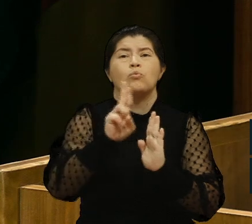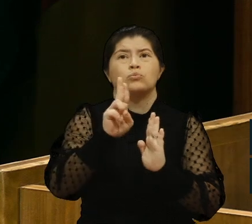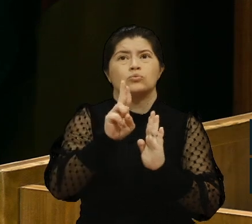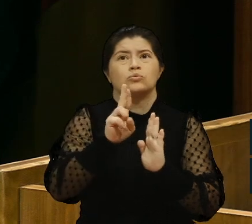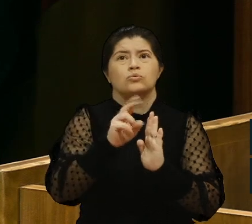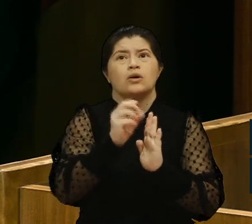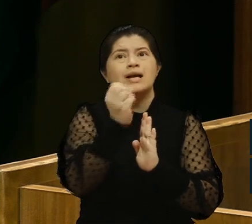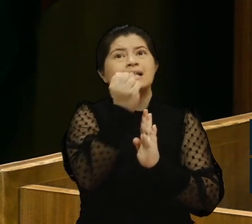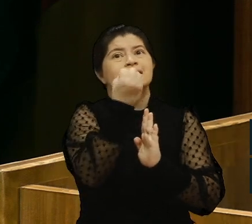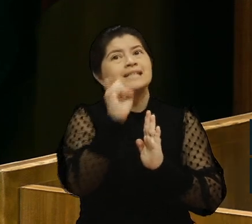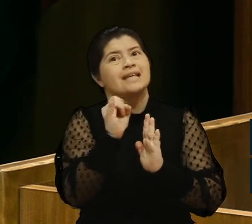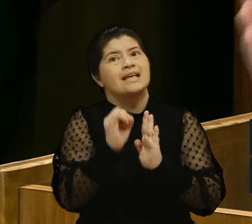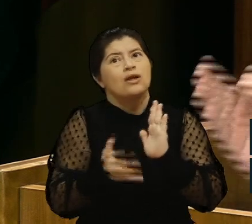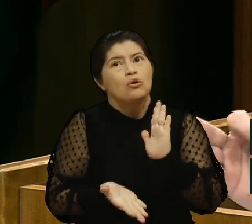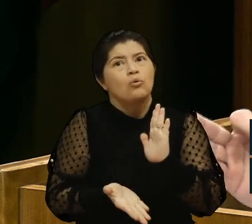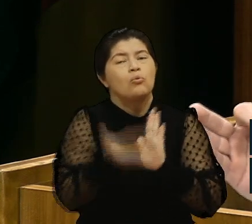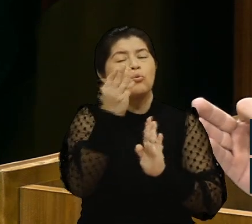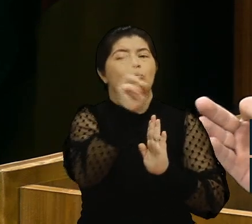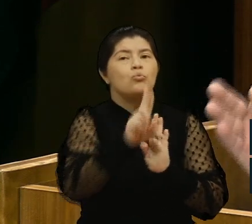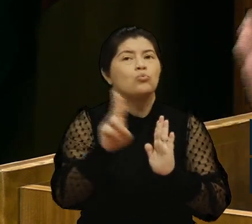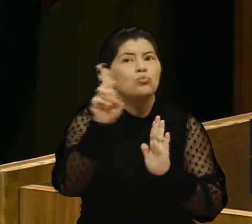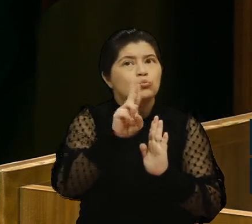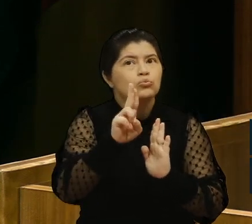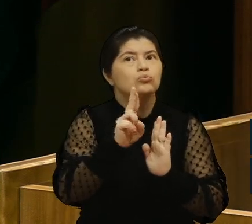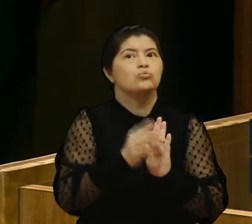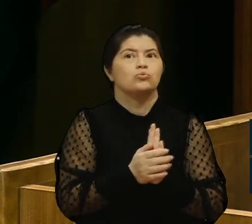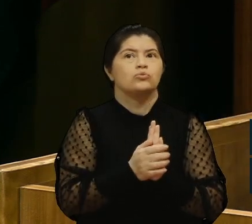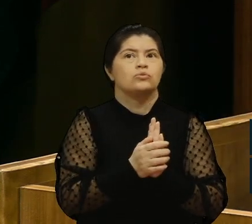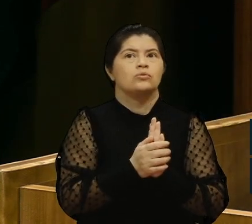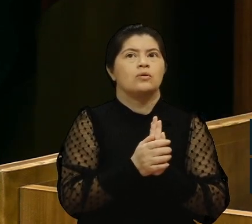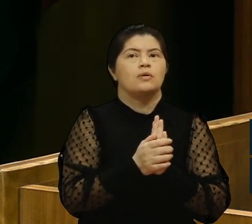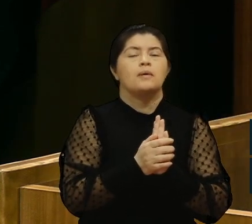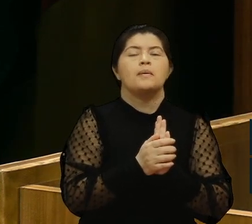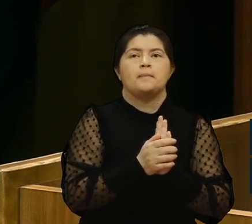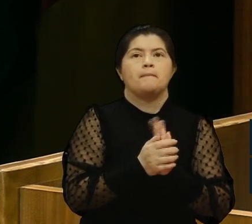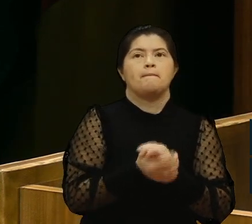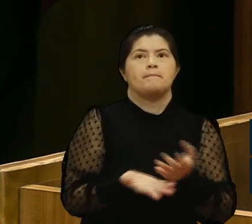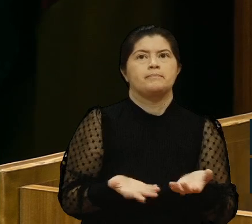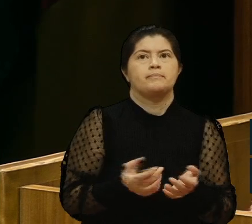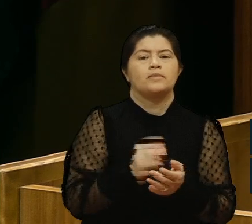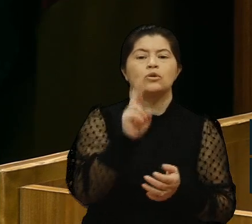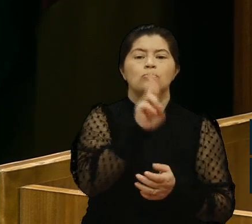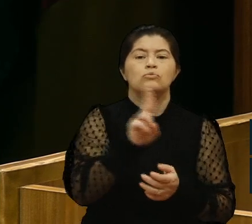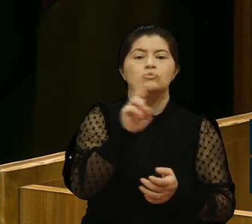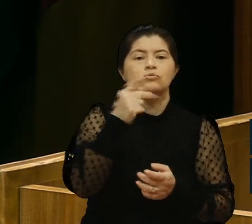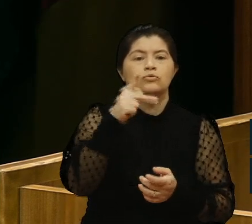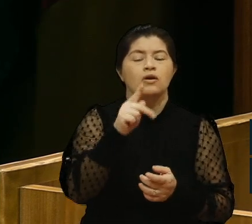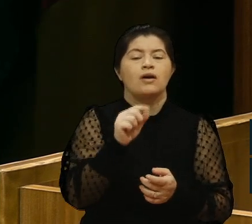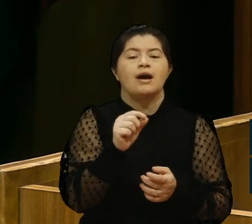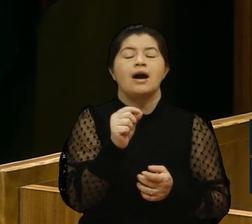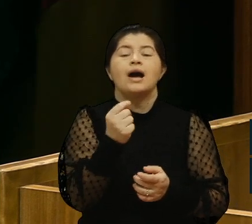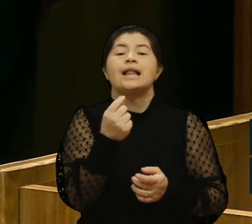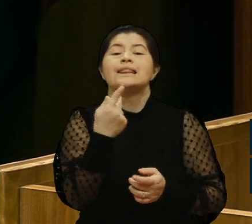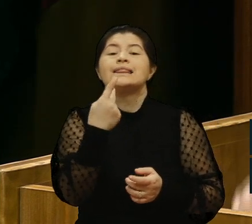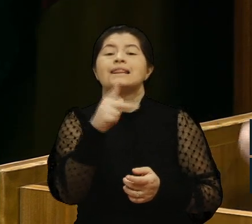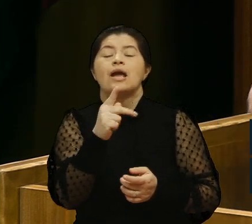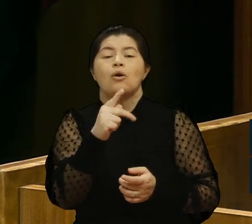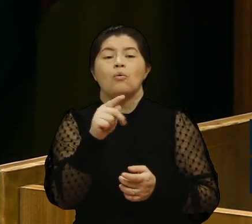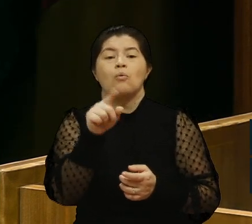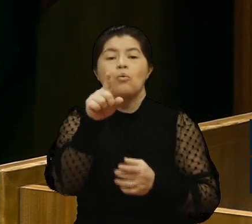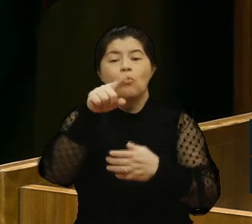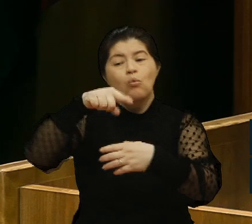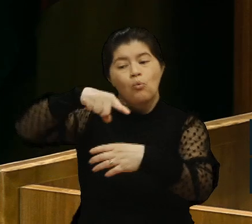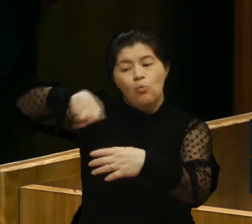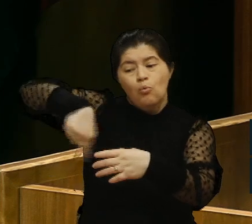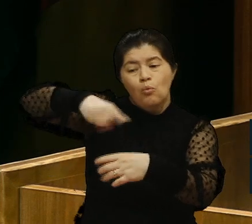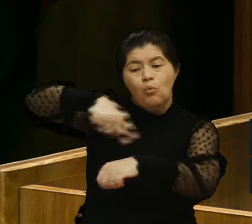e se não houve um salto no consumo de energia e houve um aumento, o seu contador pode estar errado. E você